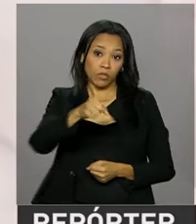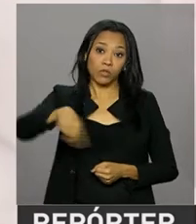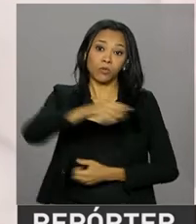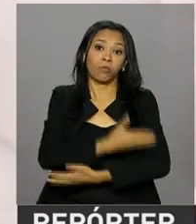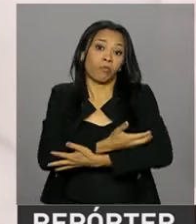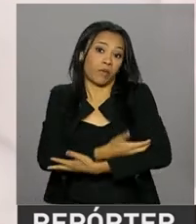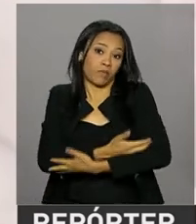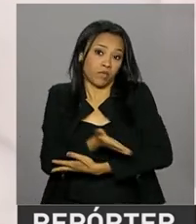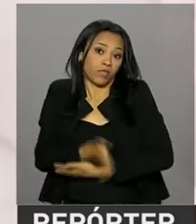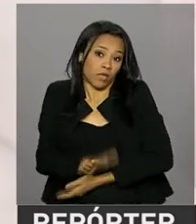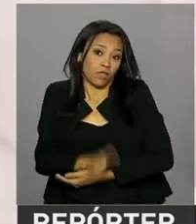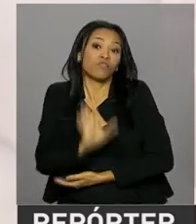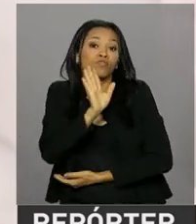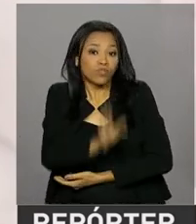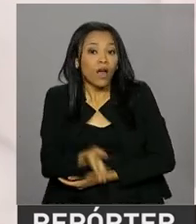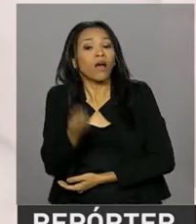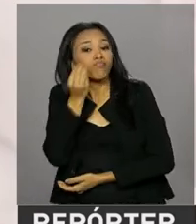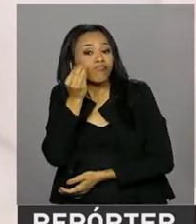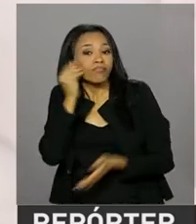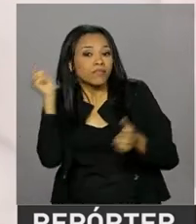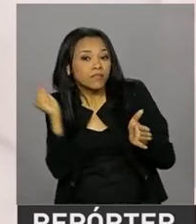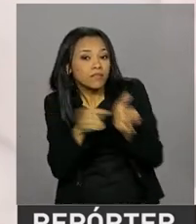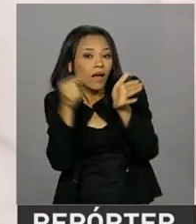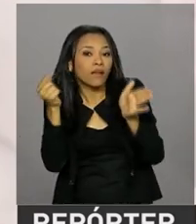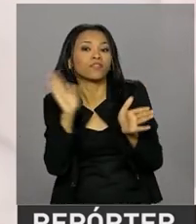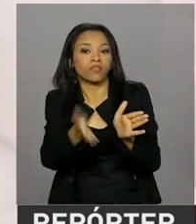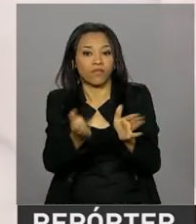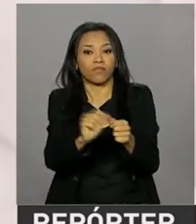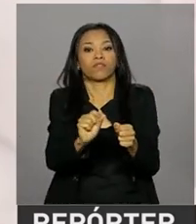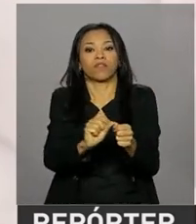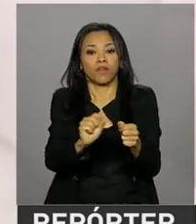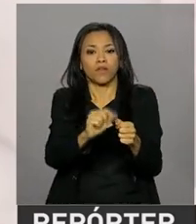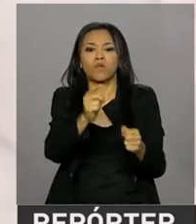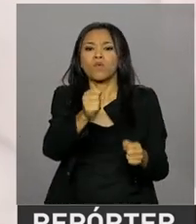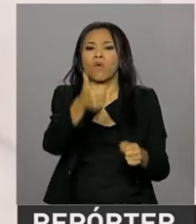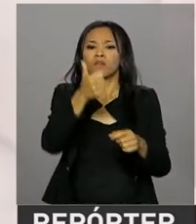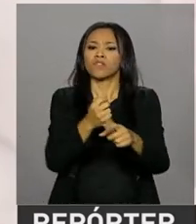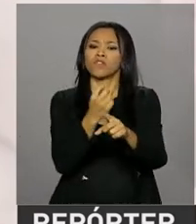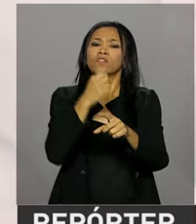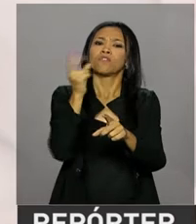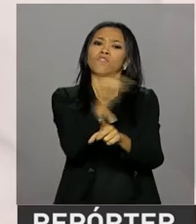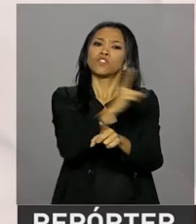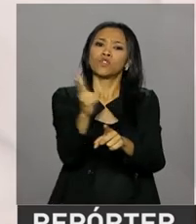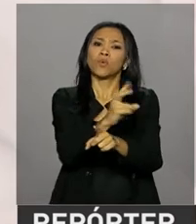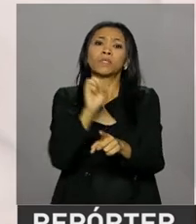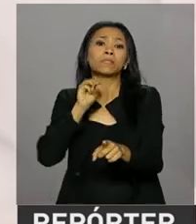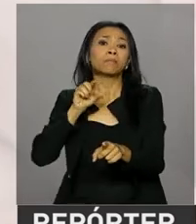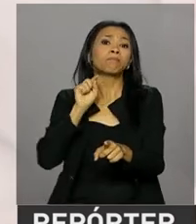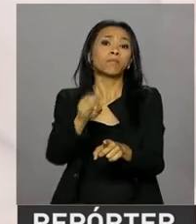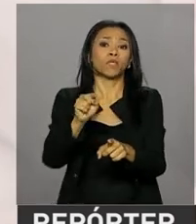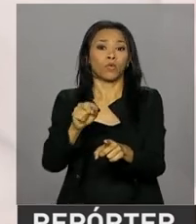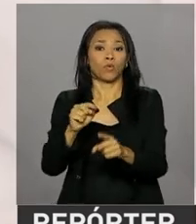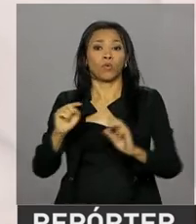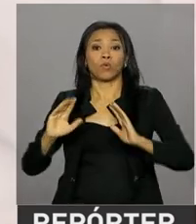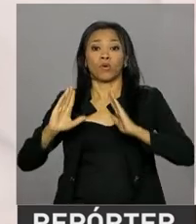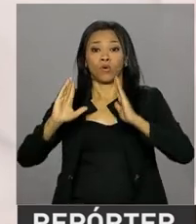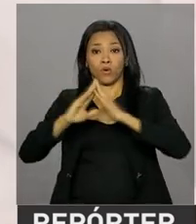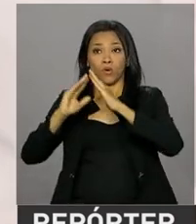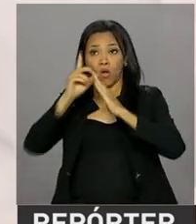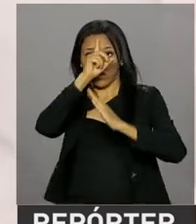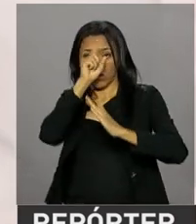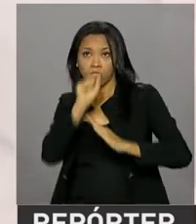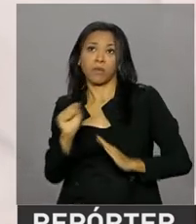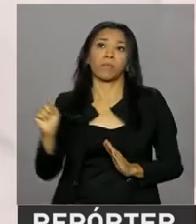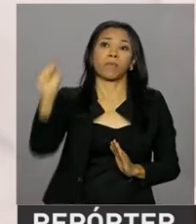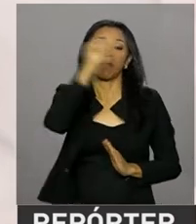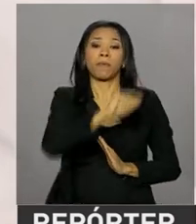recém-nascidos passaram pelo teste em todo o país, que conta com quase 22 mil postos de coleta cadastrados.